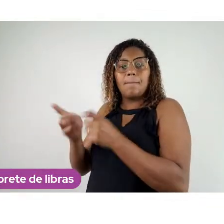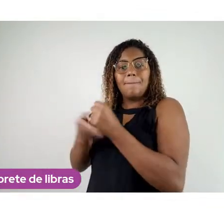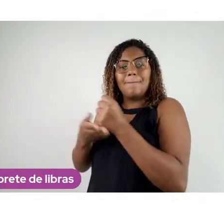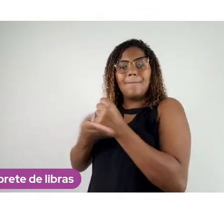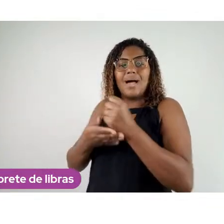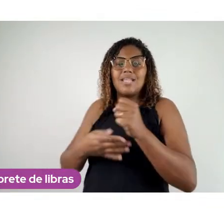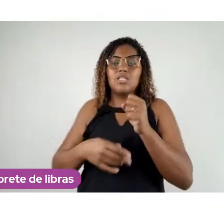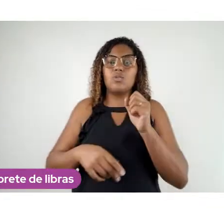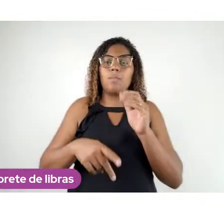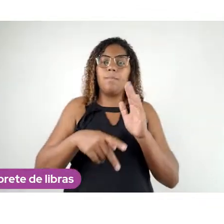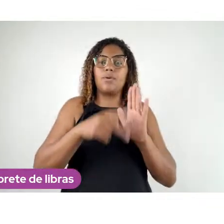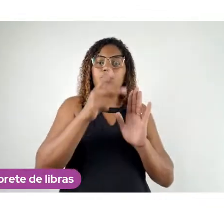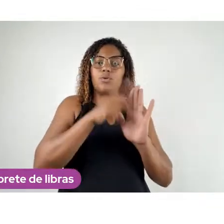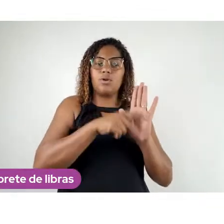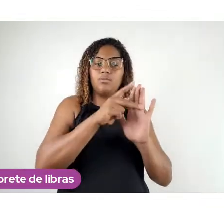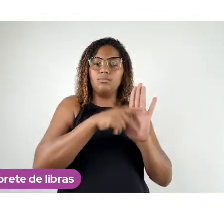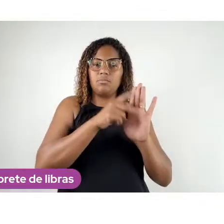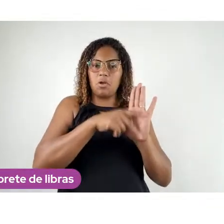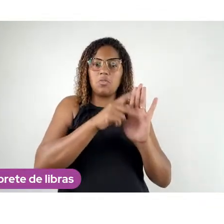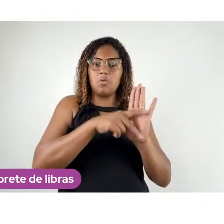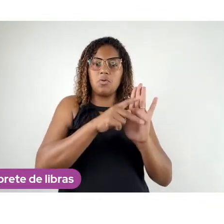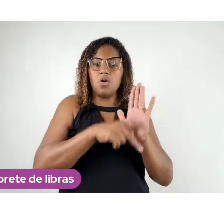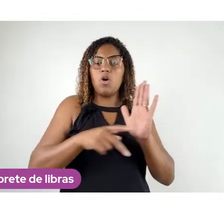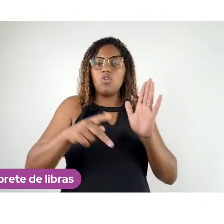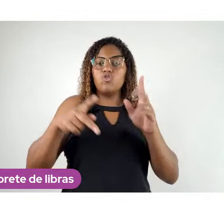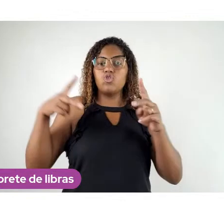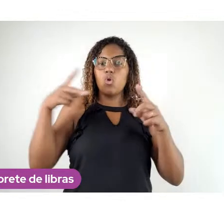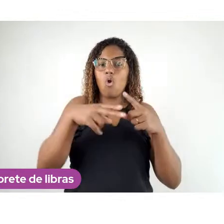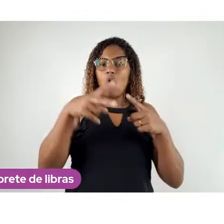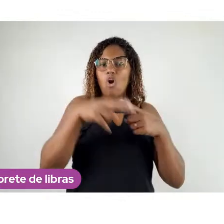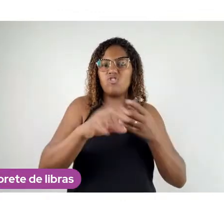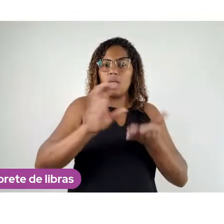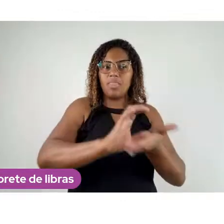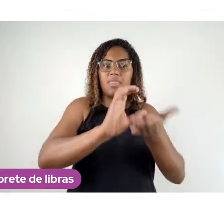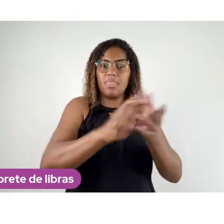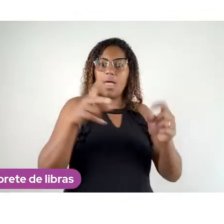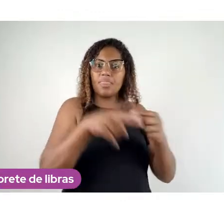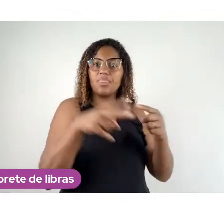para corte nas emissões de gases de efeito estufa, que foi assinado em